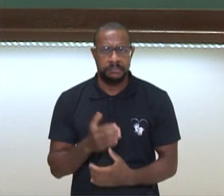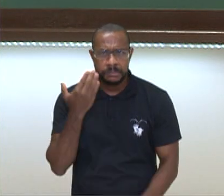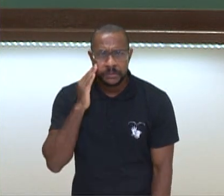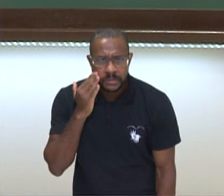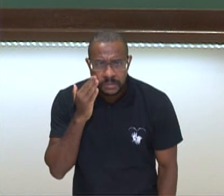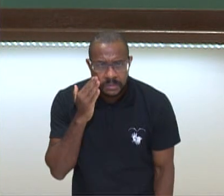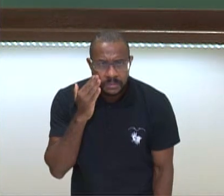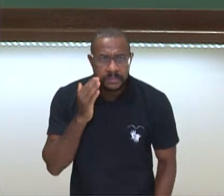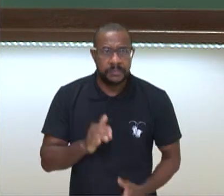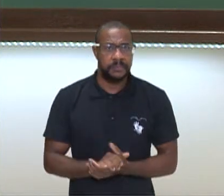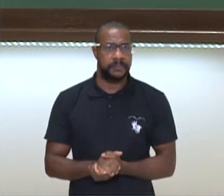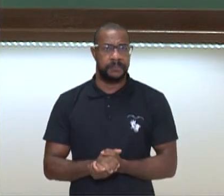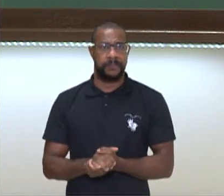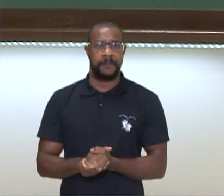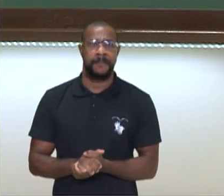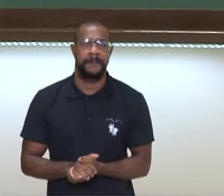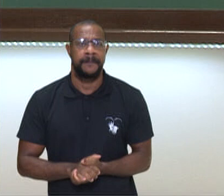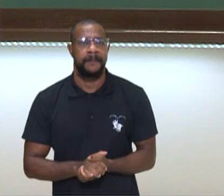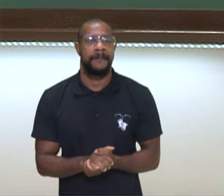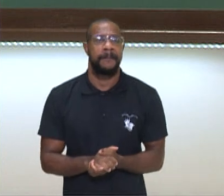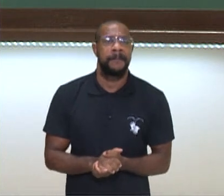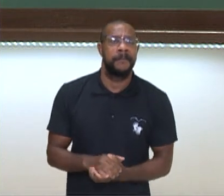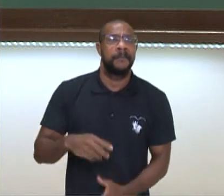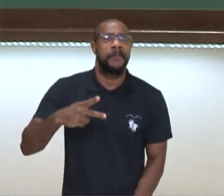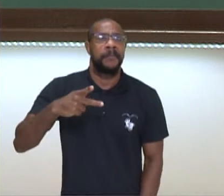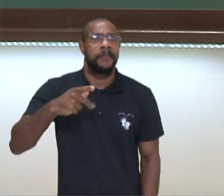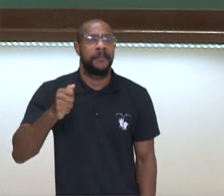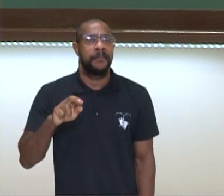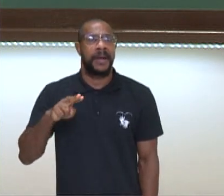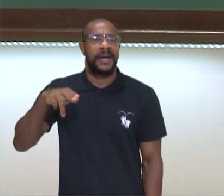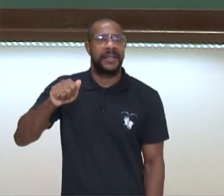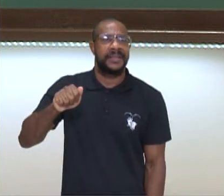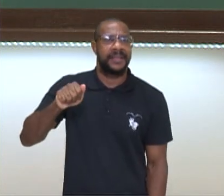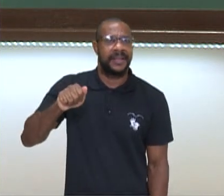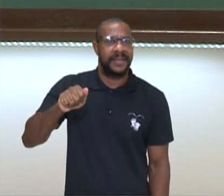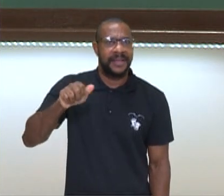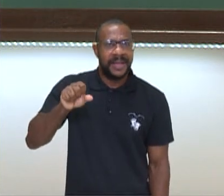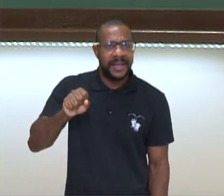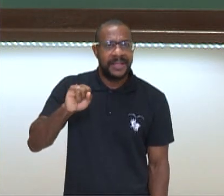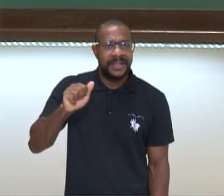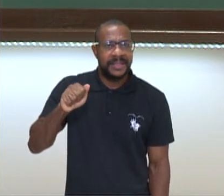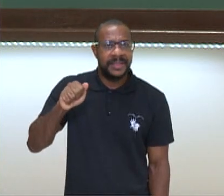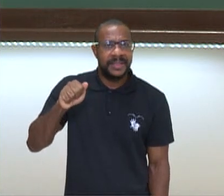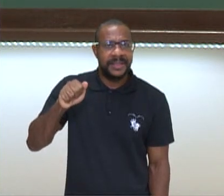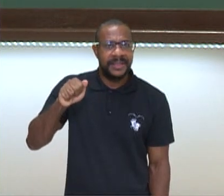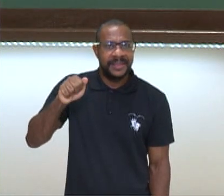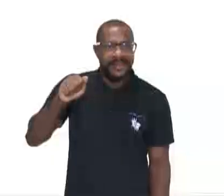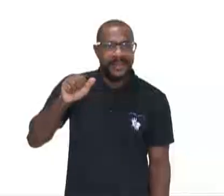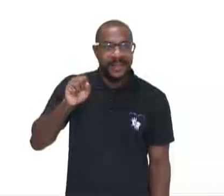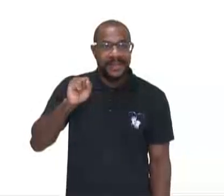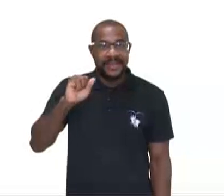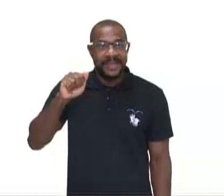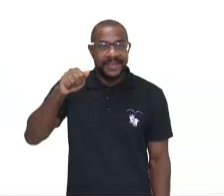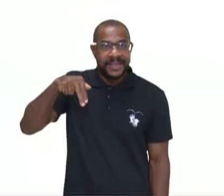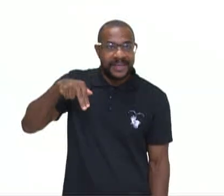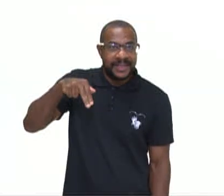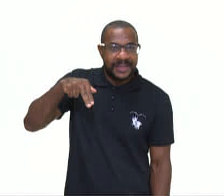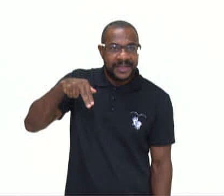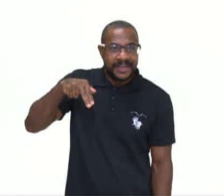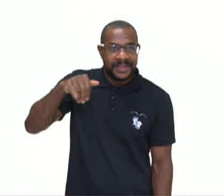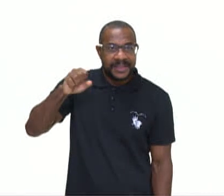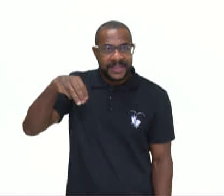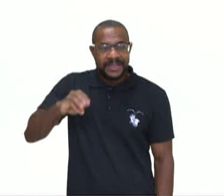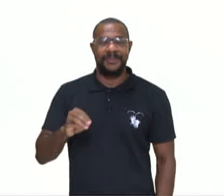Entendido? Bom, parnasianismo. Parnasianismo é um movimento literário que surgiu